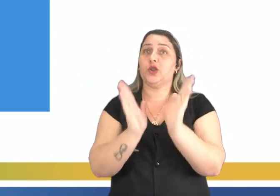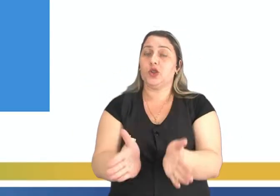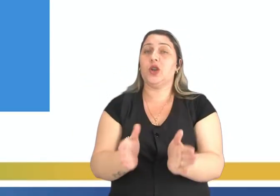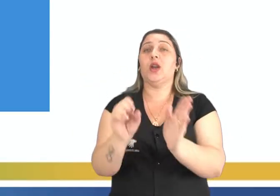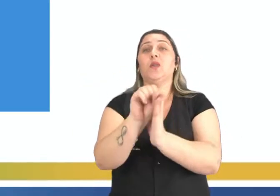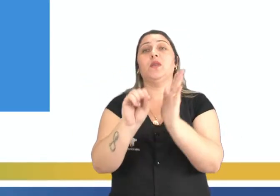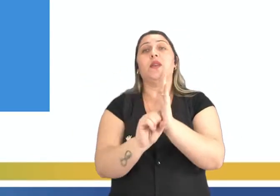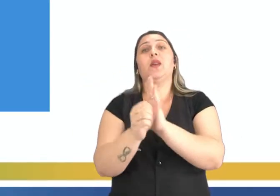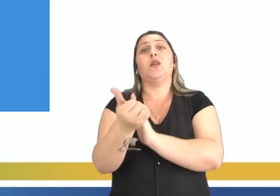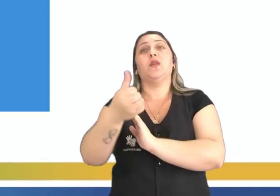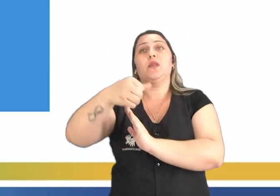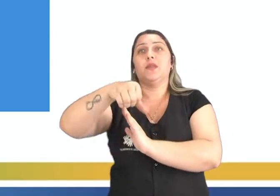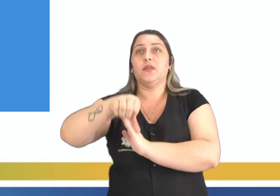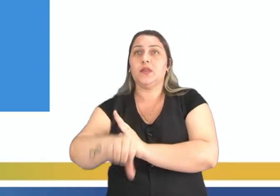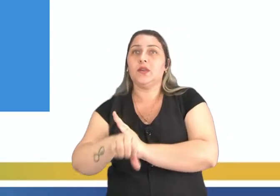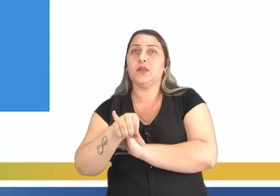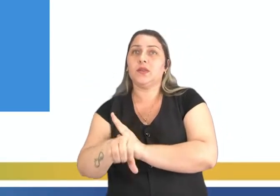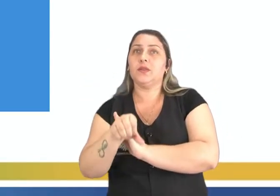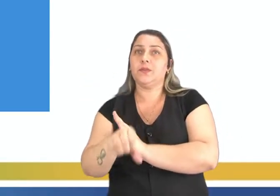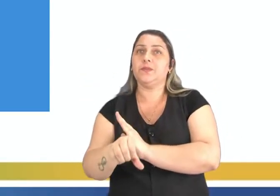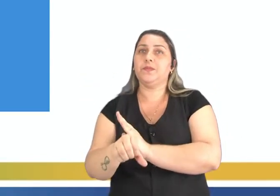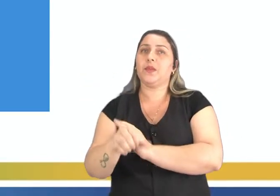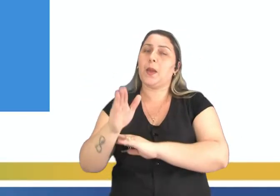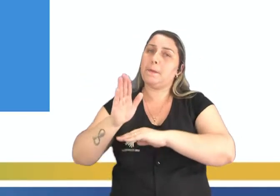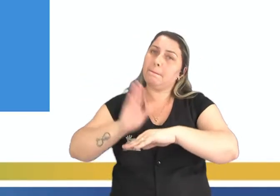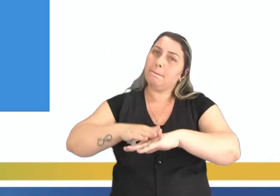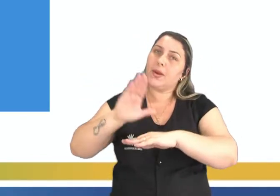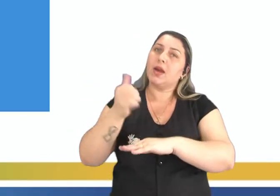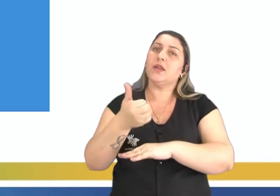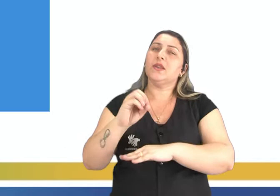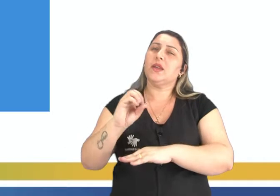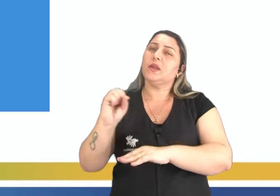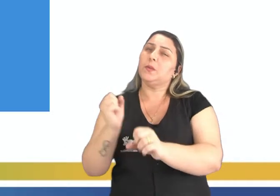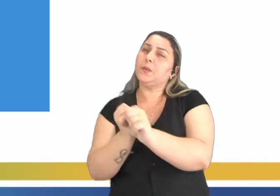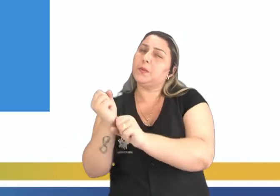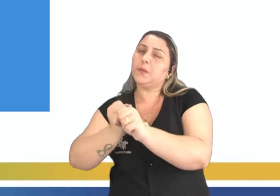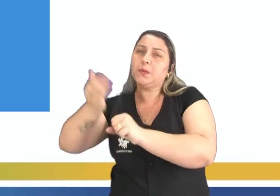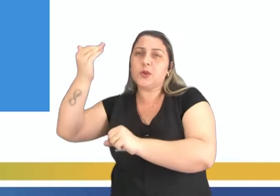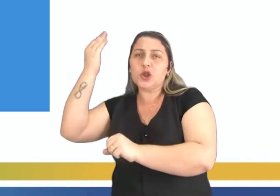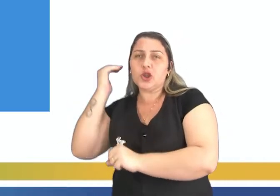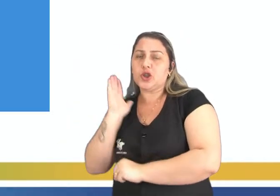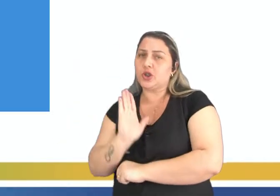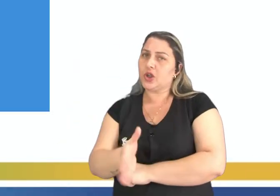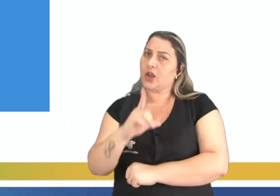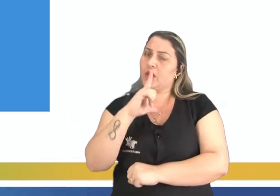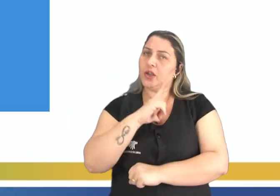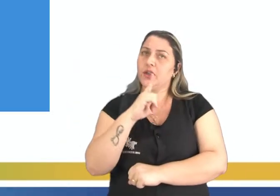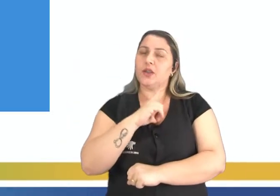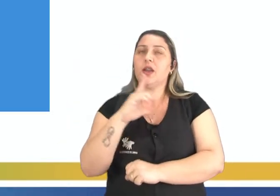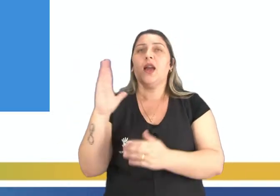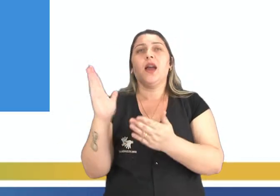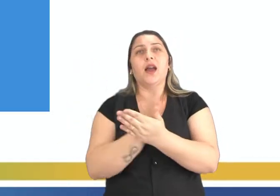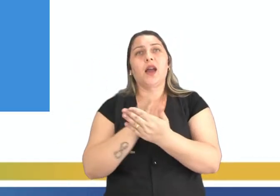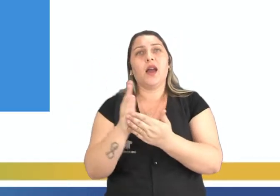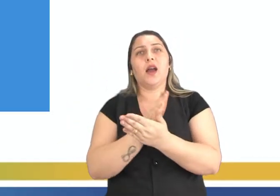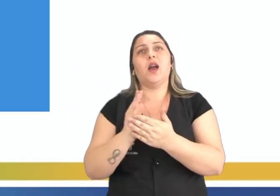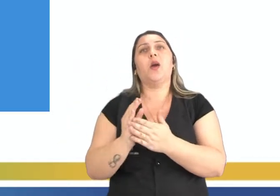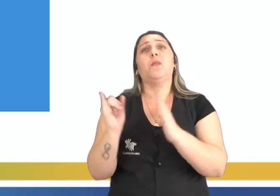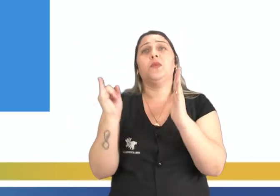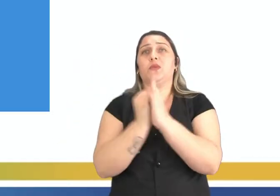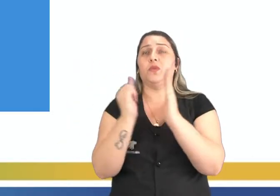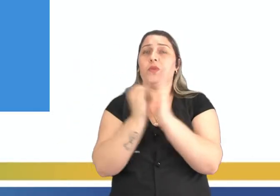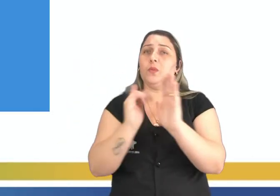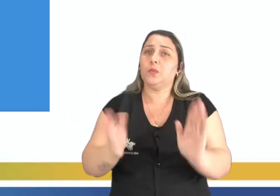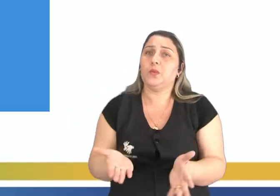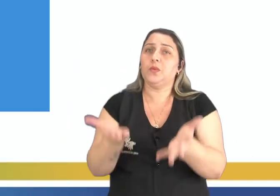século XIX, há mais de 100 anos atrás, já tivemos aí algumas instituições que